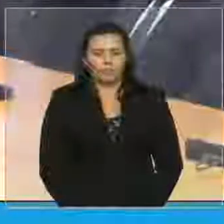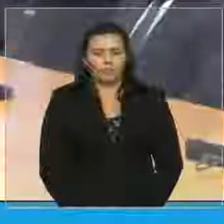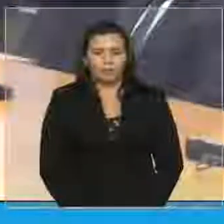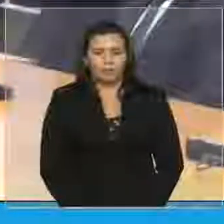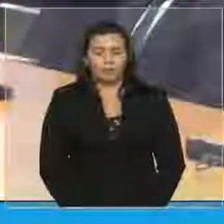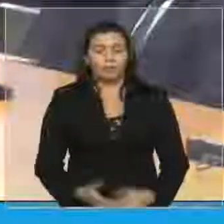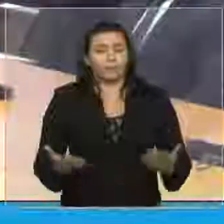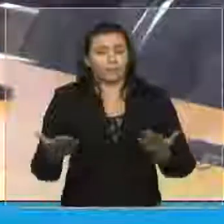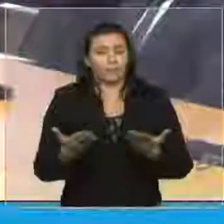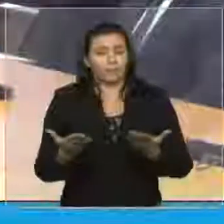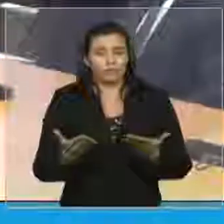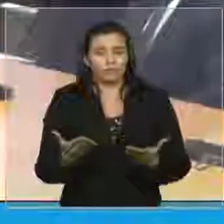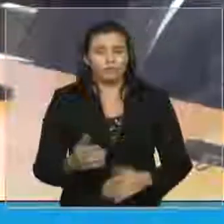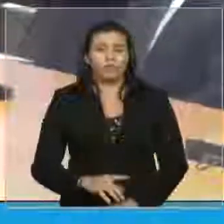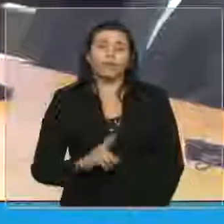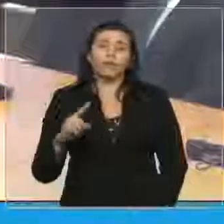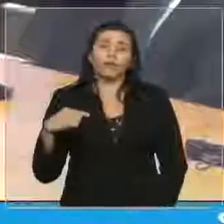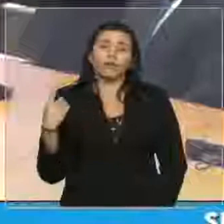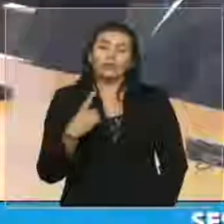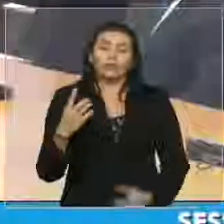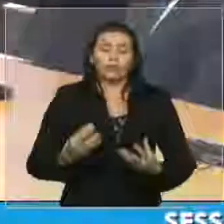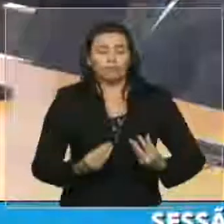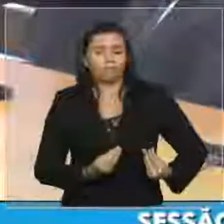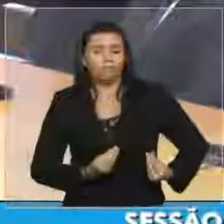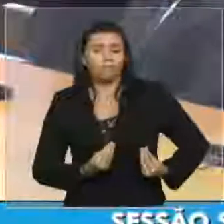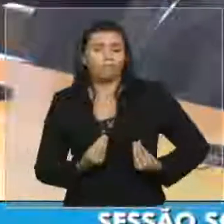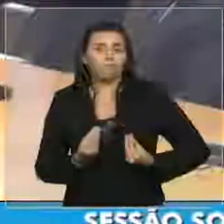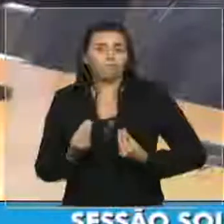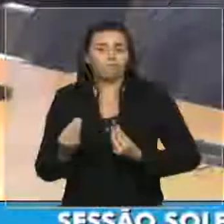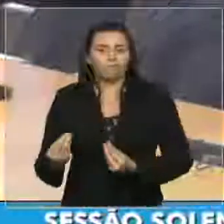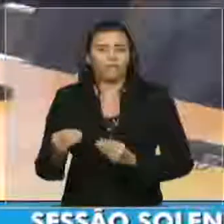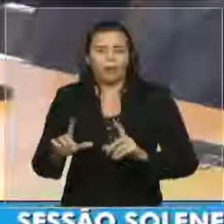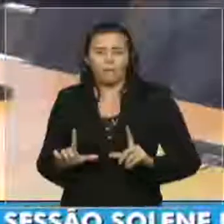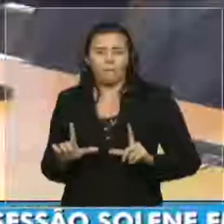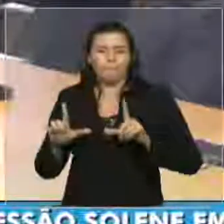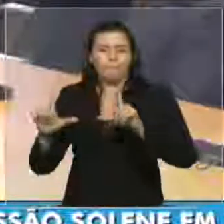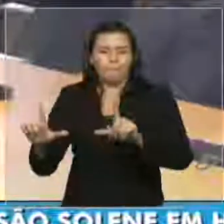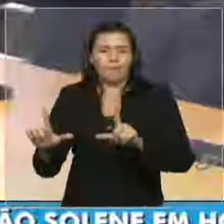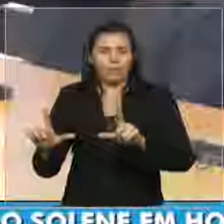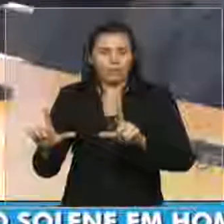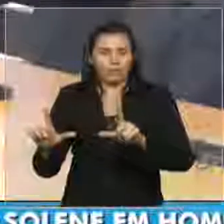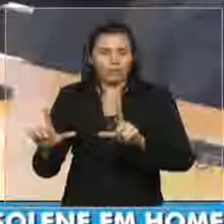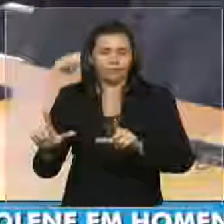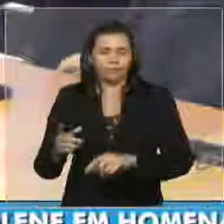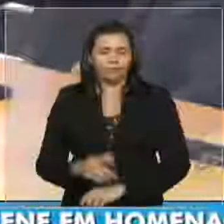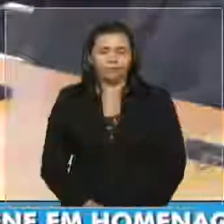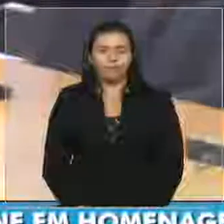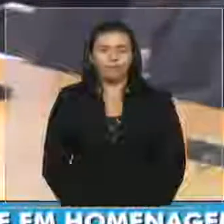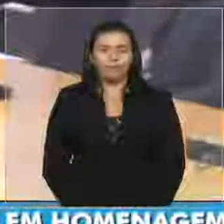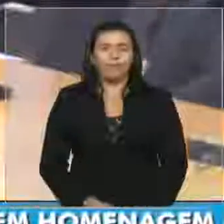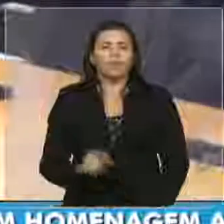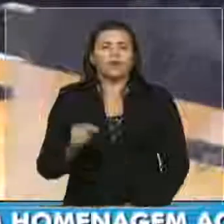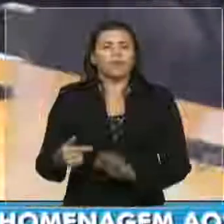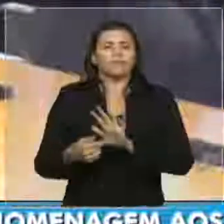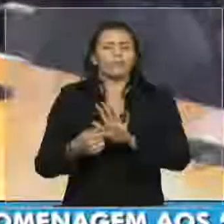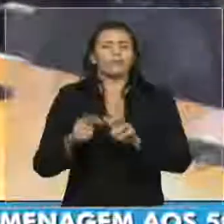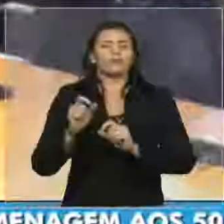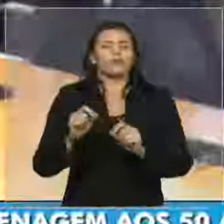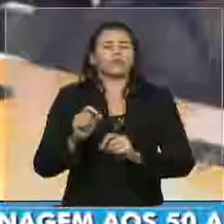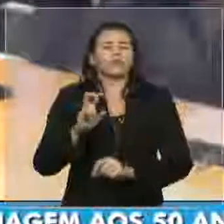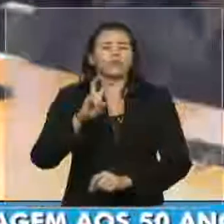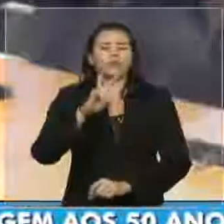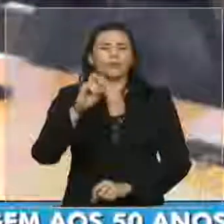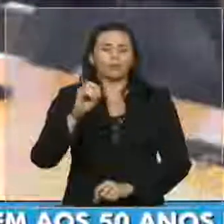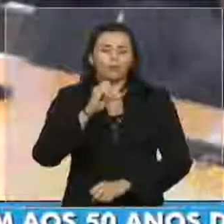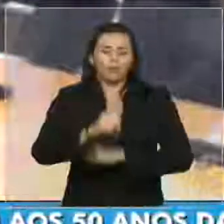Neste momento, faremos a entrega de uma placa alusiva aos 50 anos da Receita Federal do